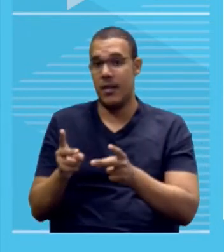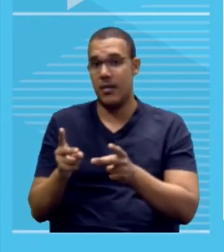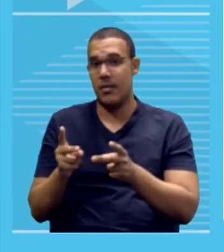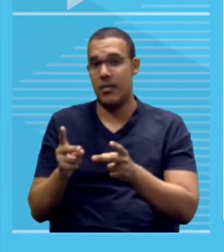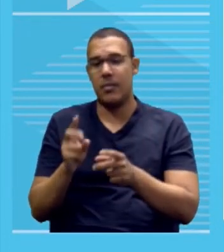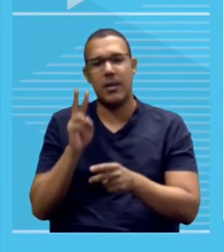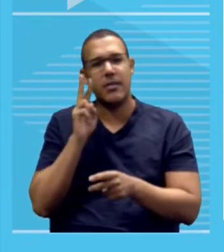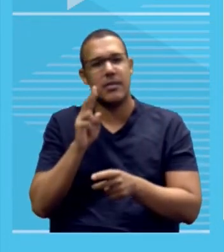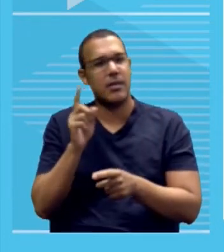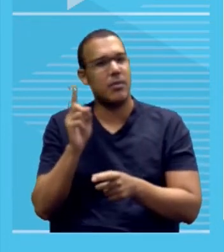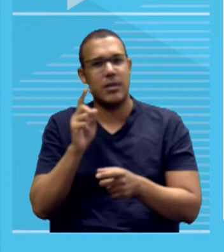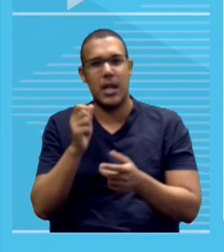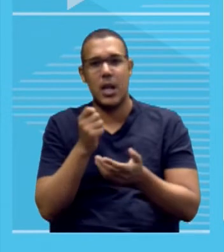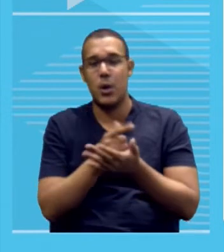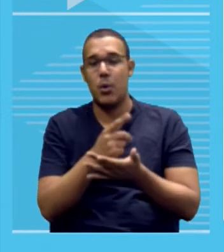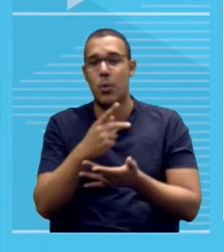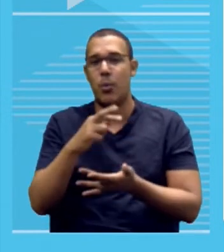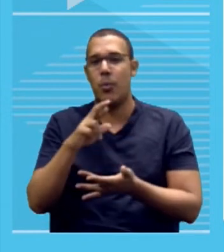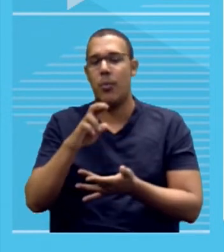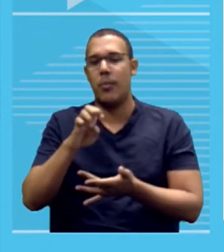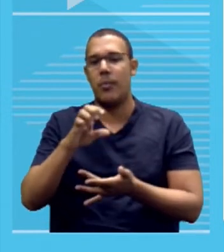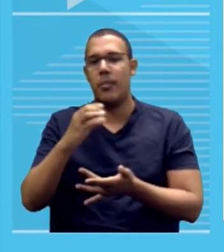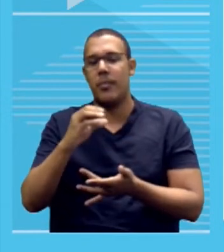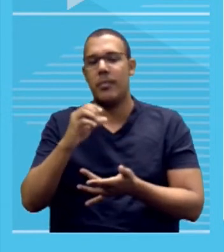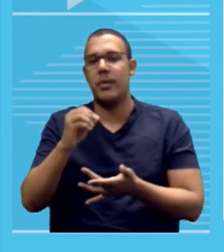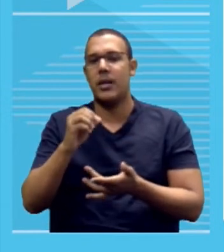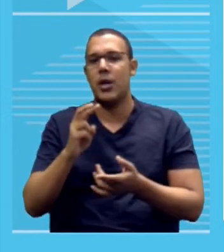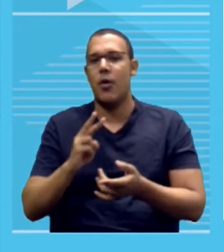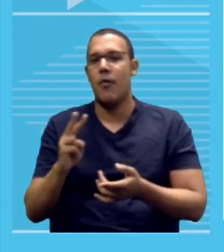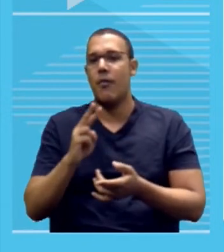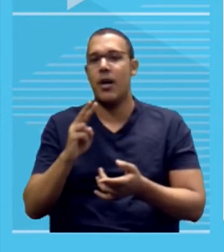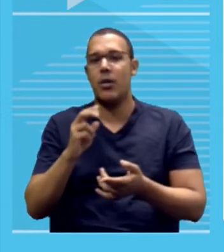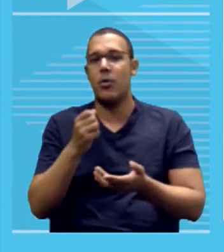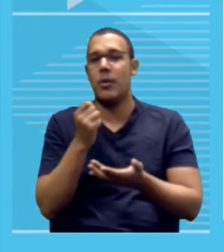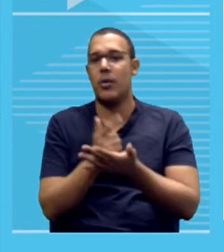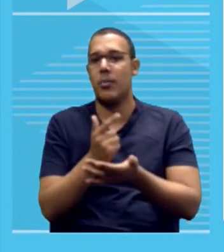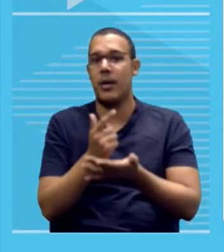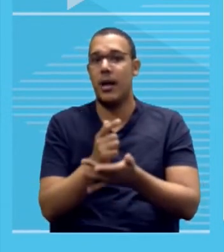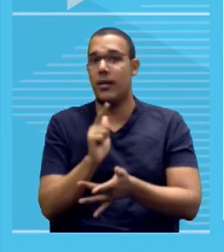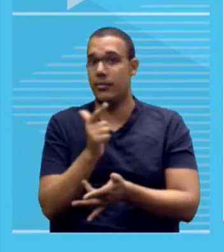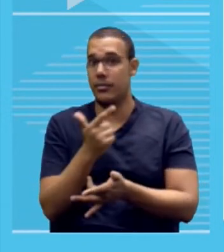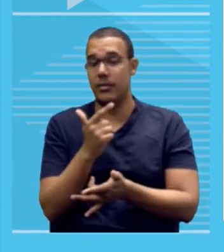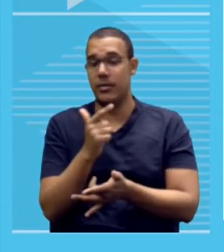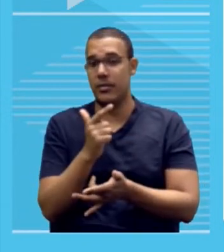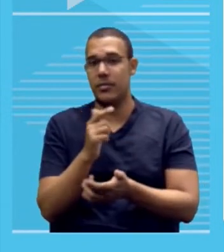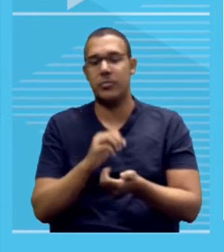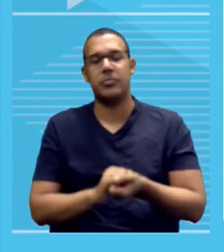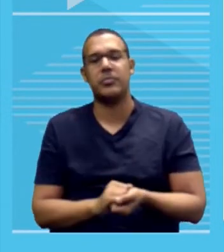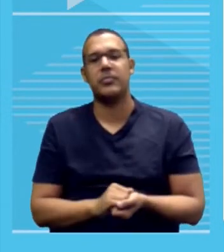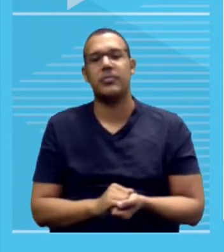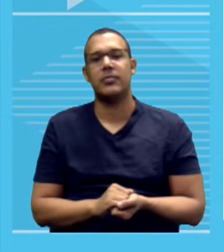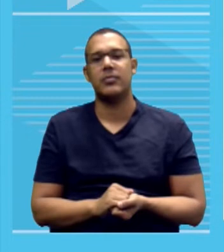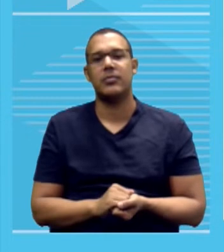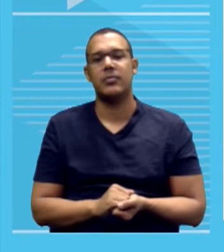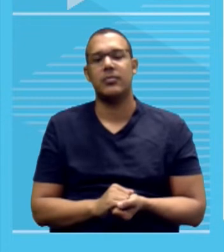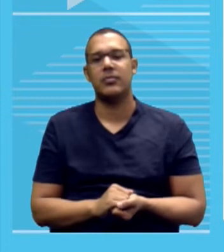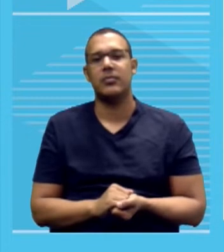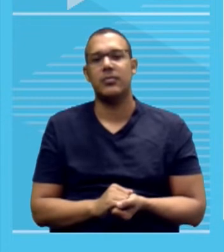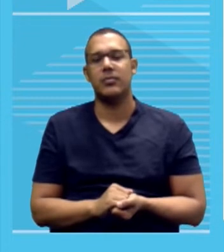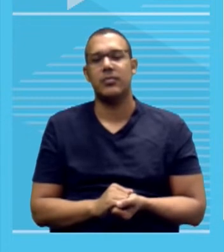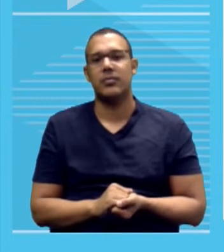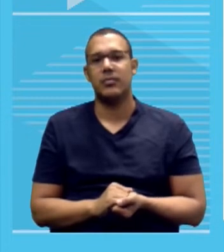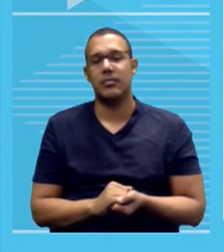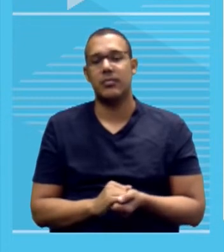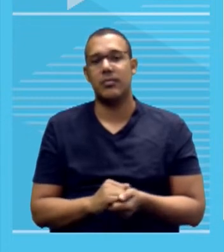aí o preço você consegue visualizar isso não tem aí o valor que você vai comprar o valor sugerido por exemplo não tem não existe